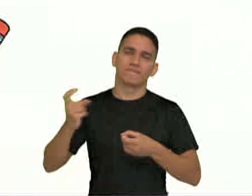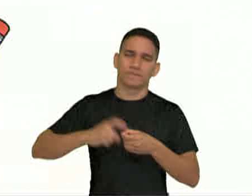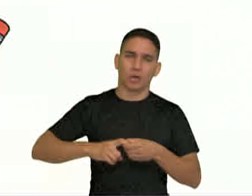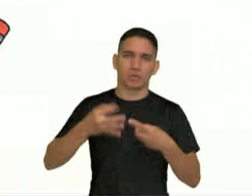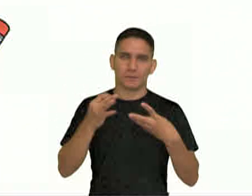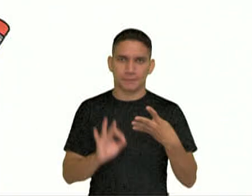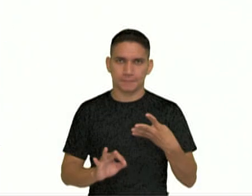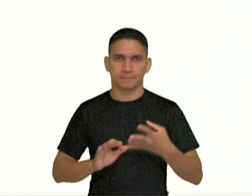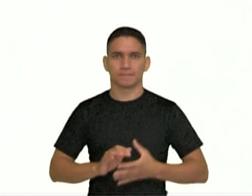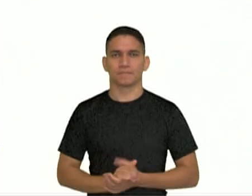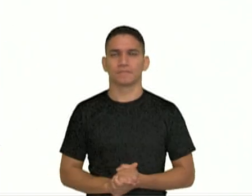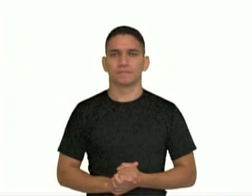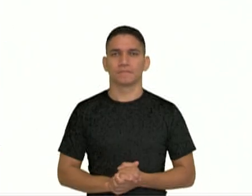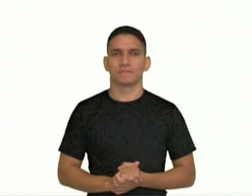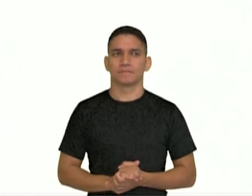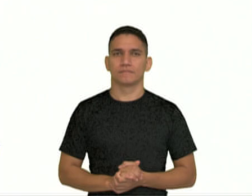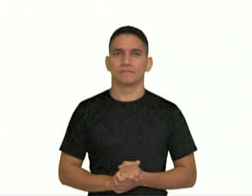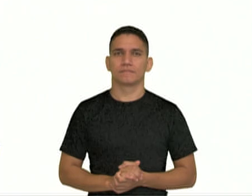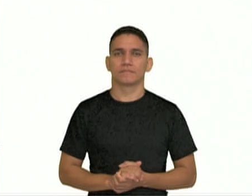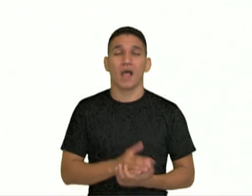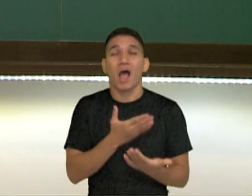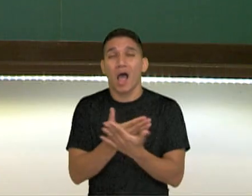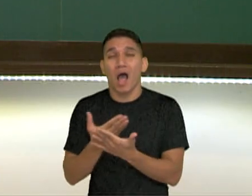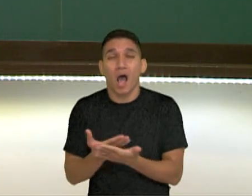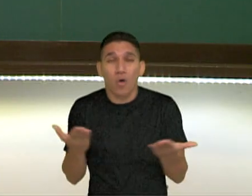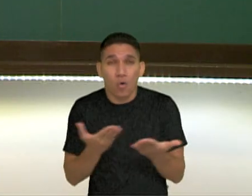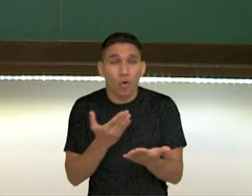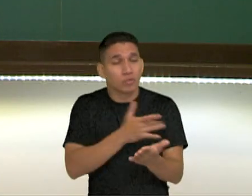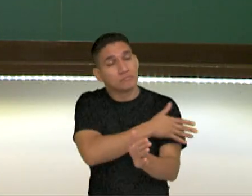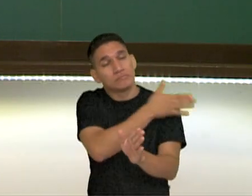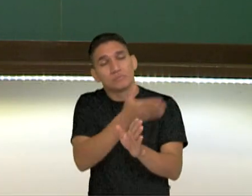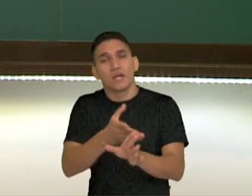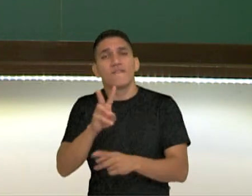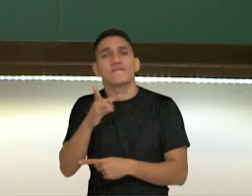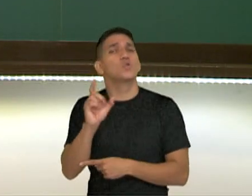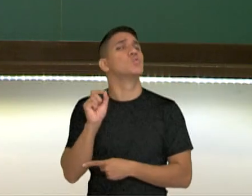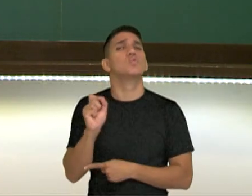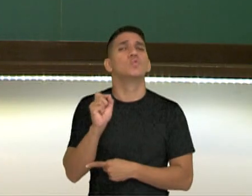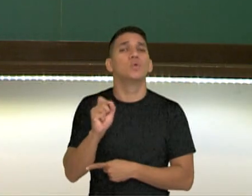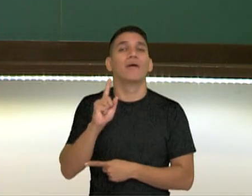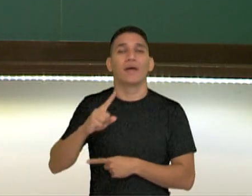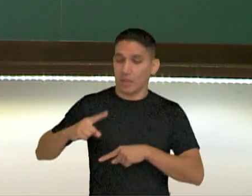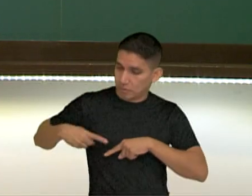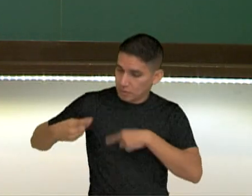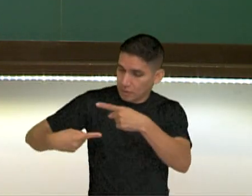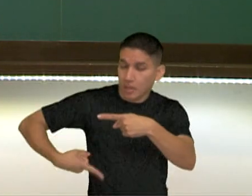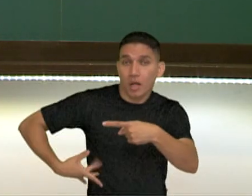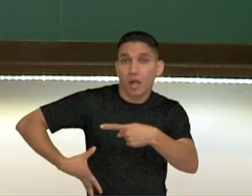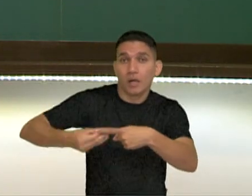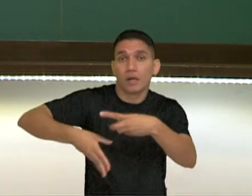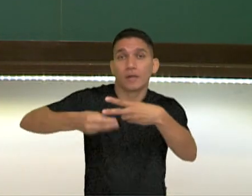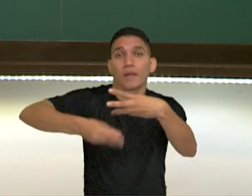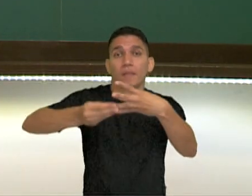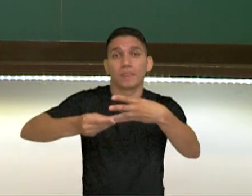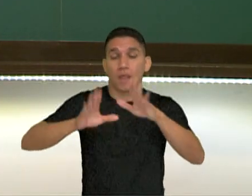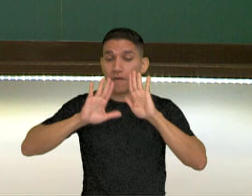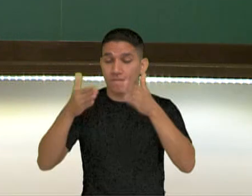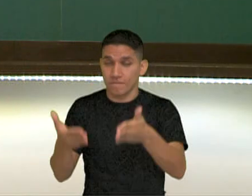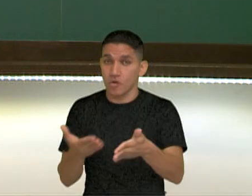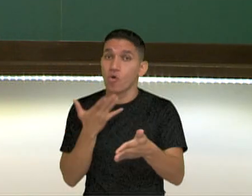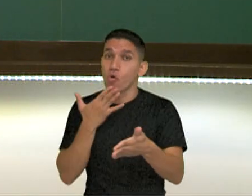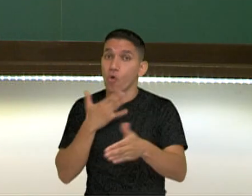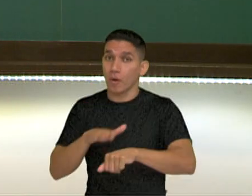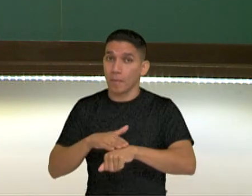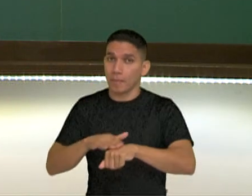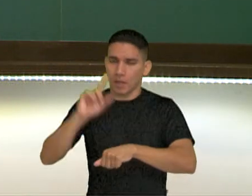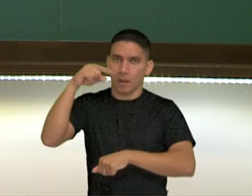corrigindo, tudo bem? O que a gente viu na aula de hoje, então, gente? A gente falou sobre herança quantitativa, com foco em cor de pele. Na